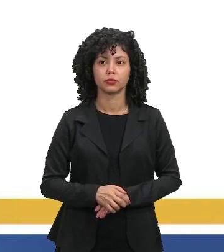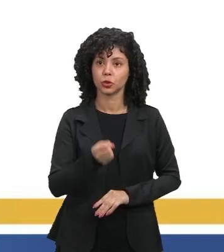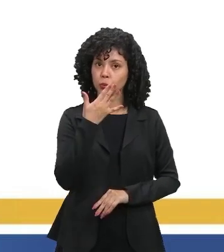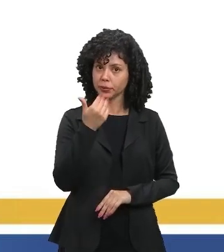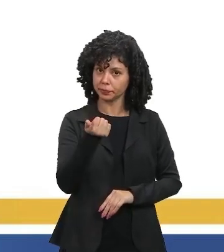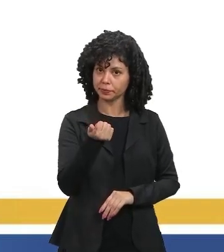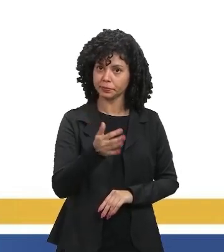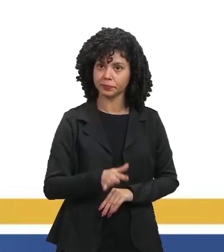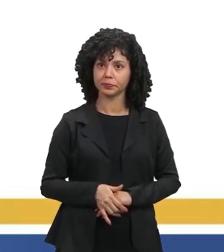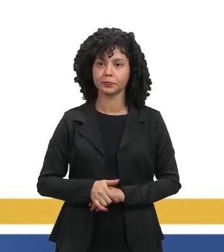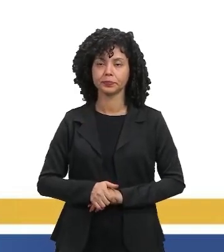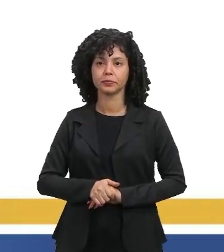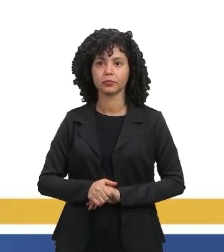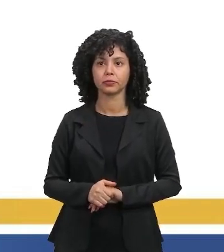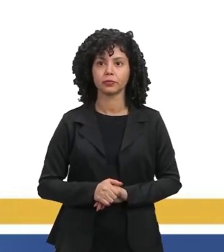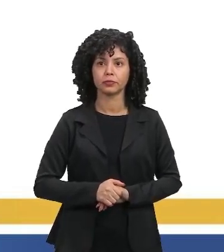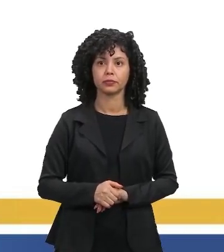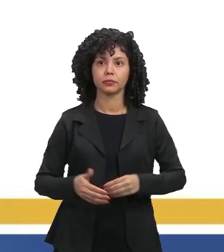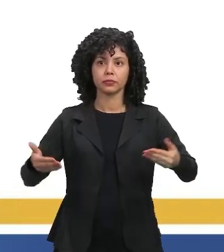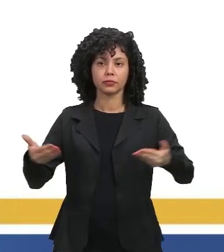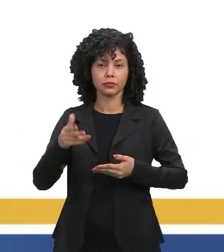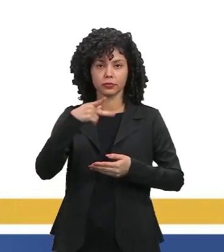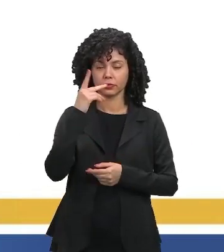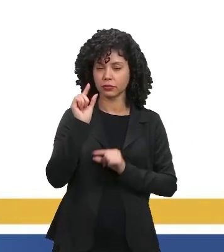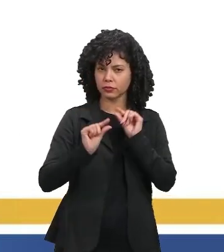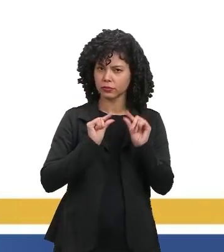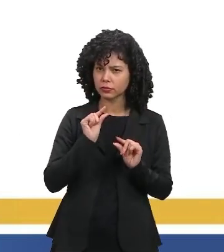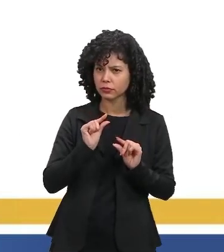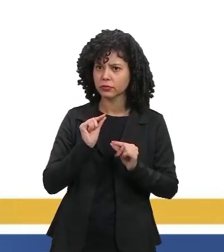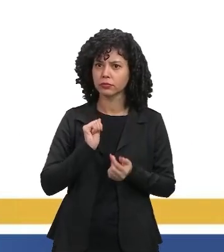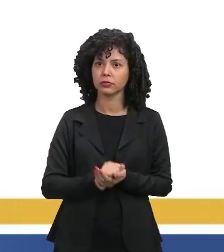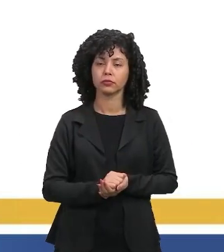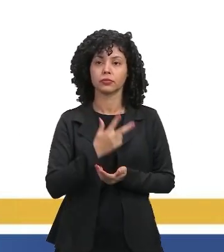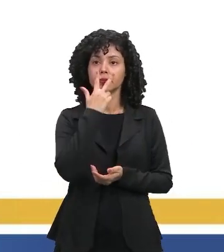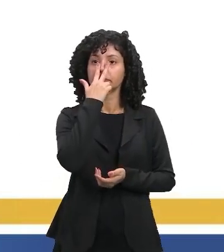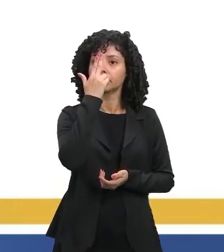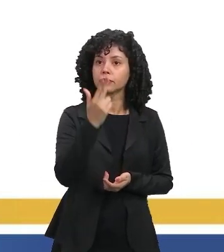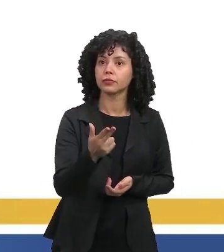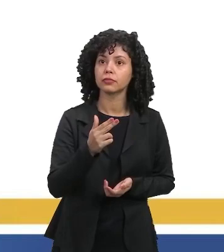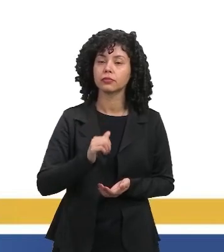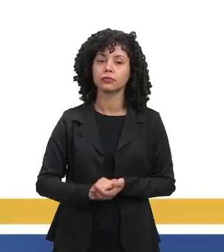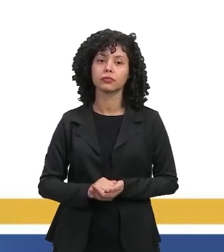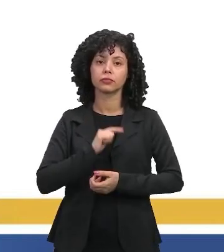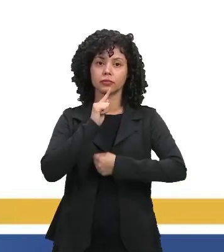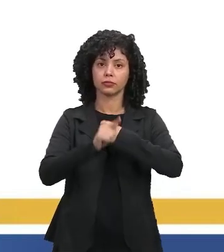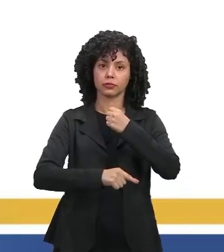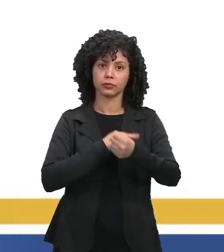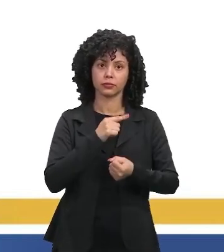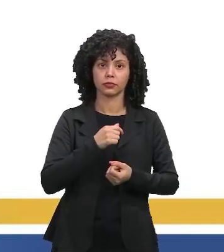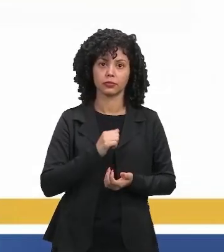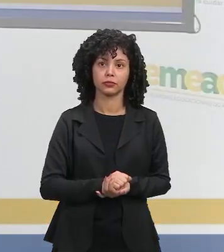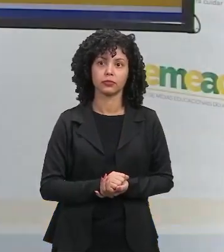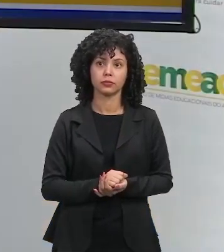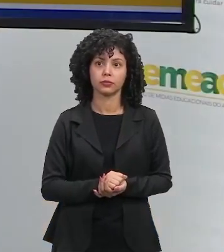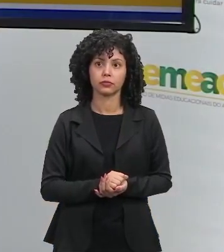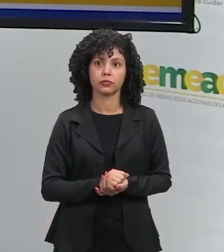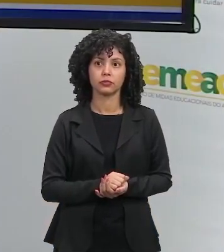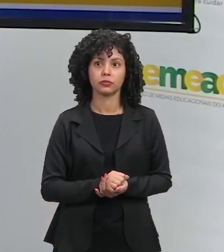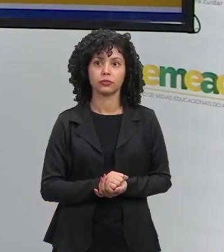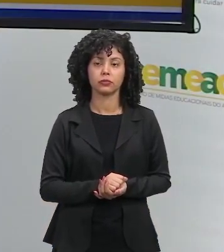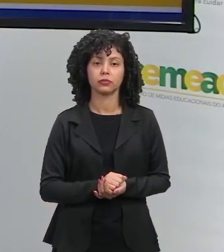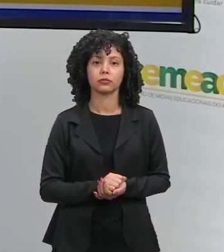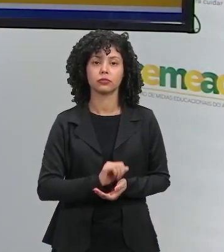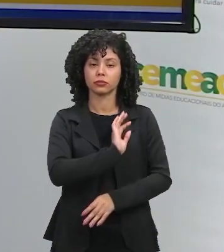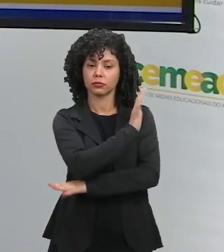Tranquilo? Agora, nós vamos falar um pouquinho sobre as semelhanças atômicas.